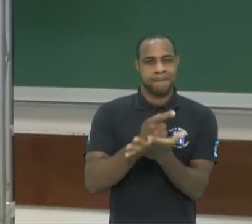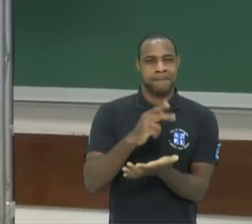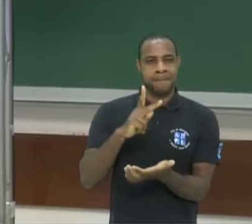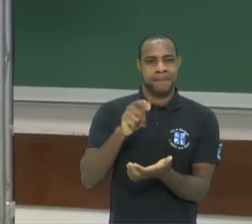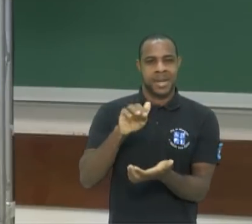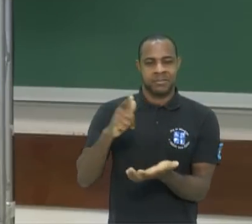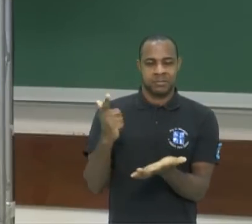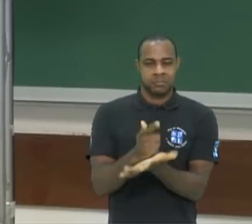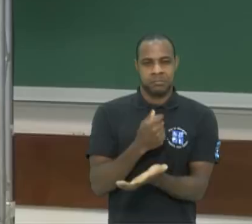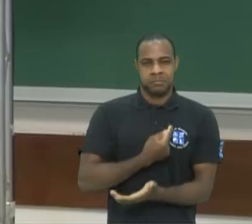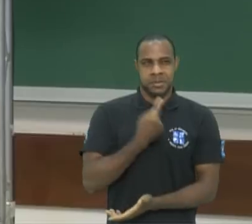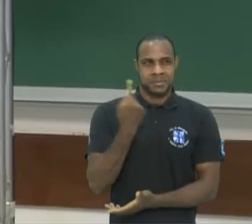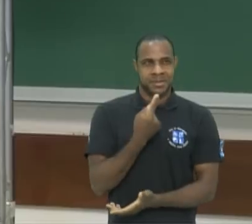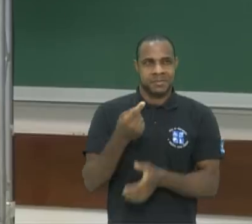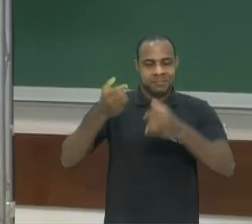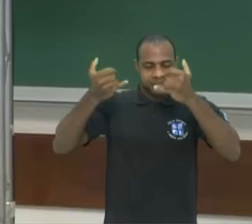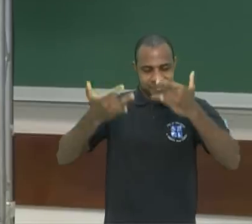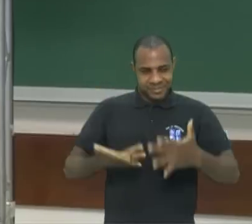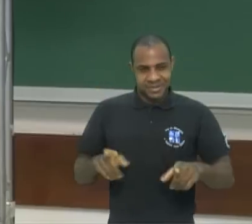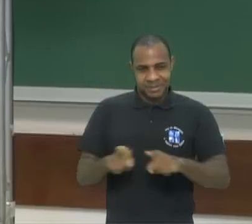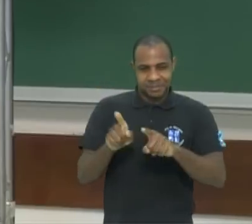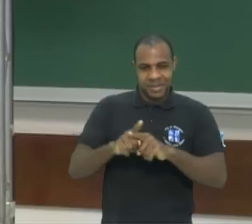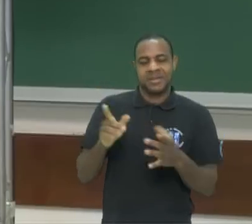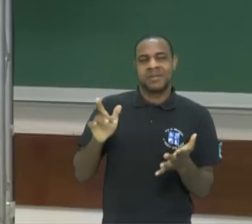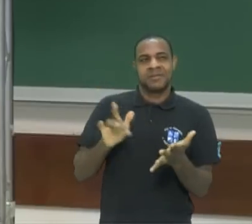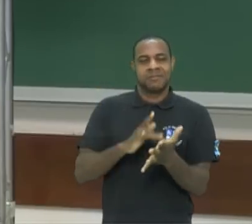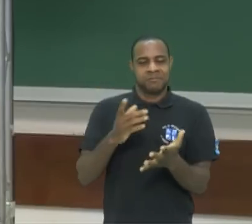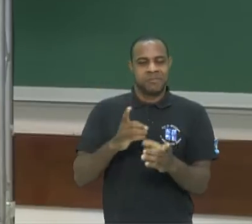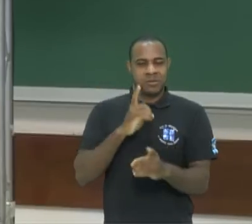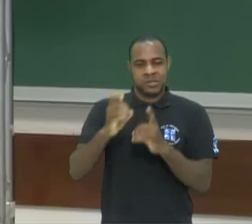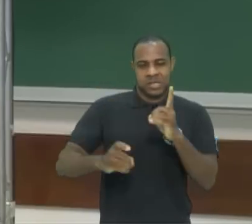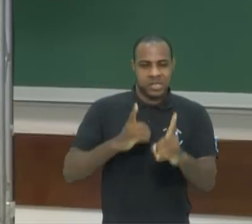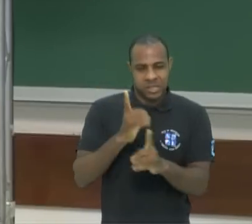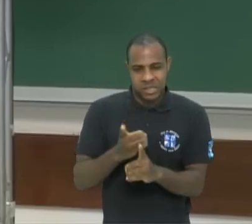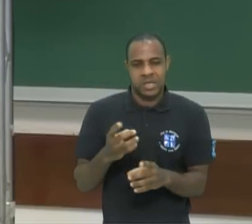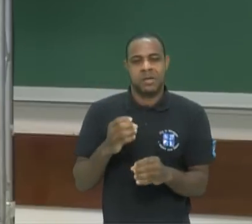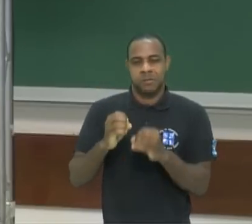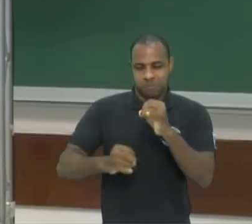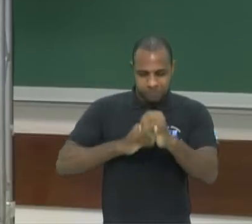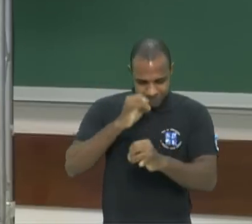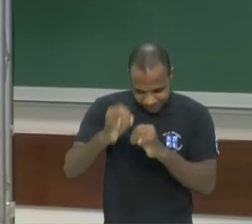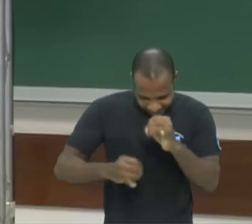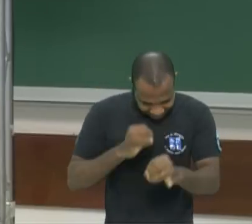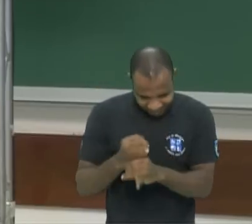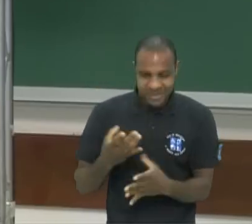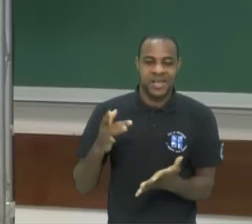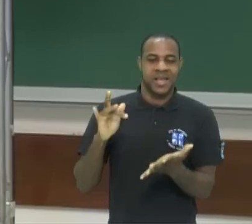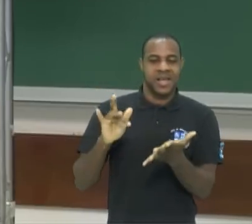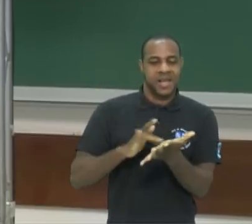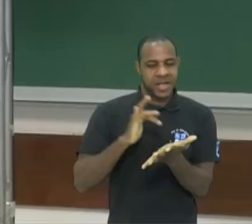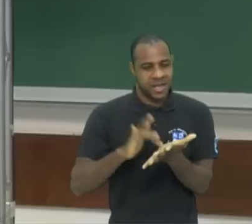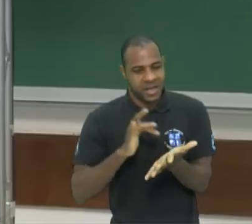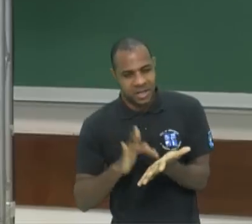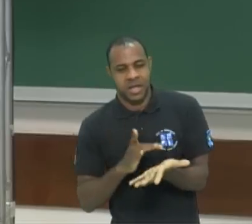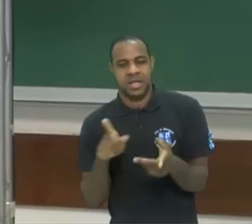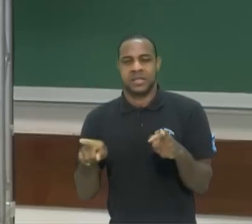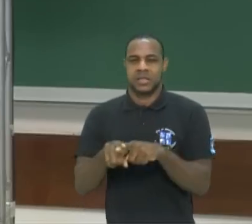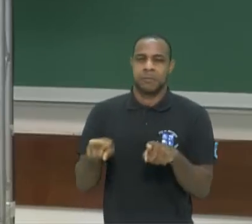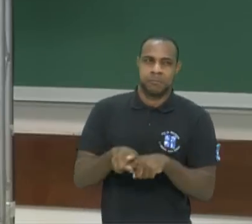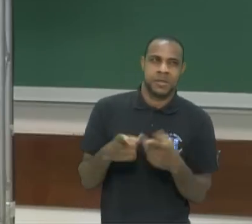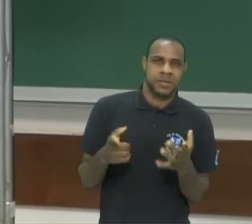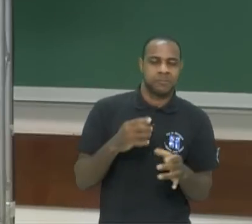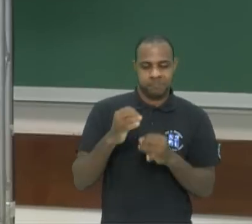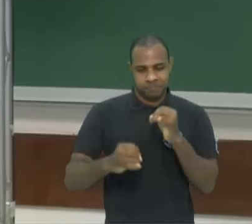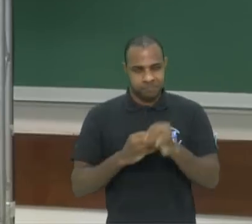falamos também um pouquinho do online, né? Porque está ali da revista que também contém ali a página de destaque.